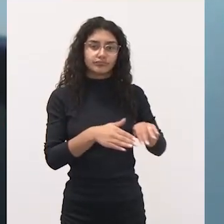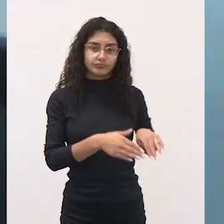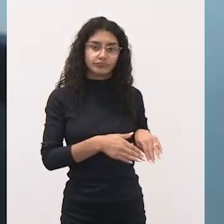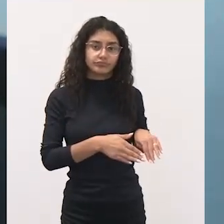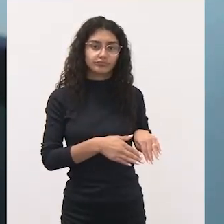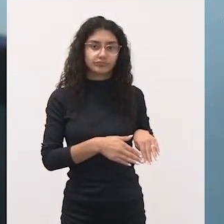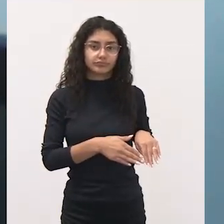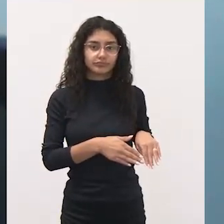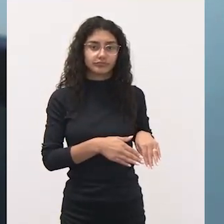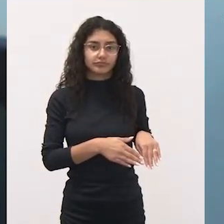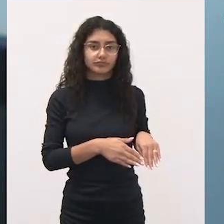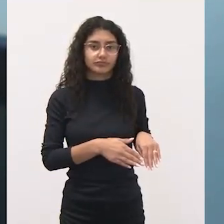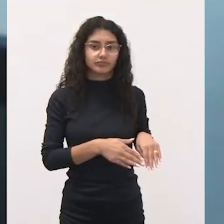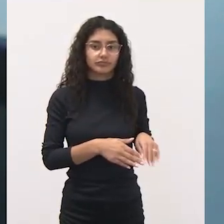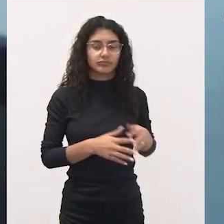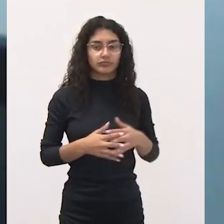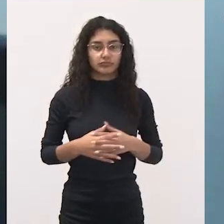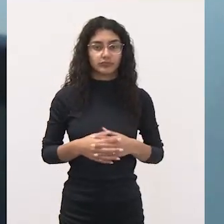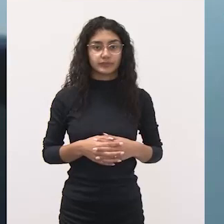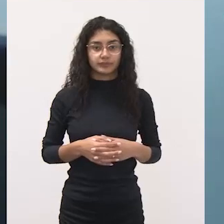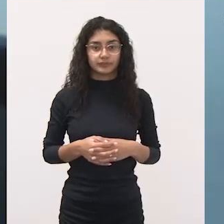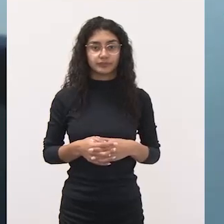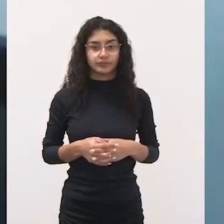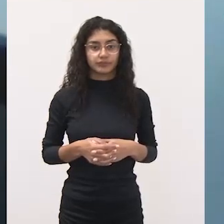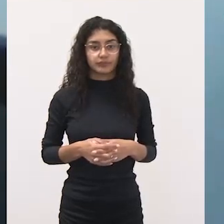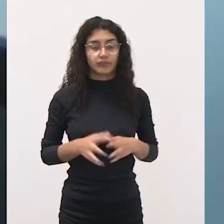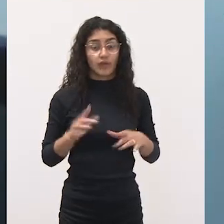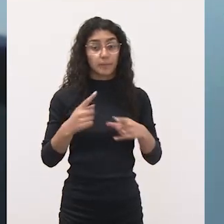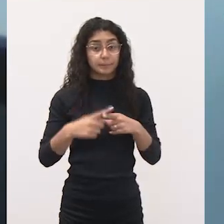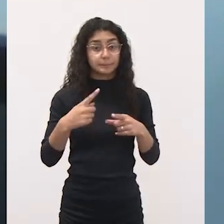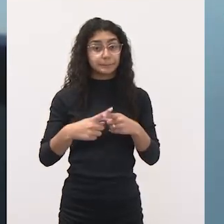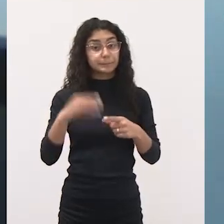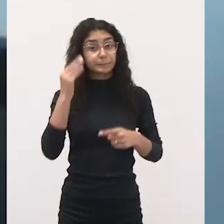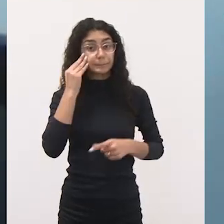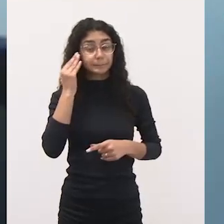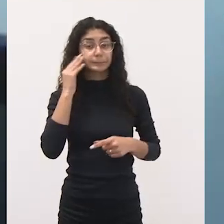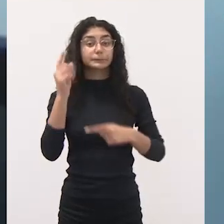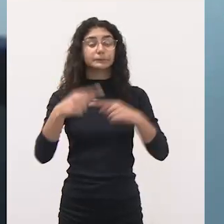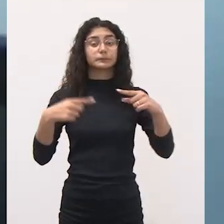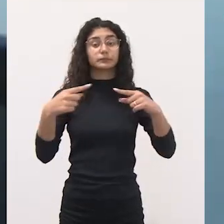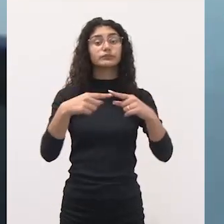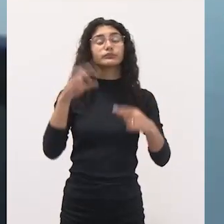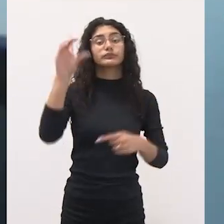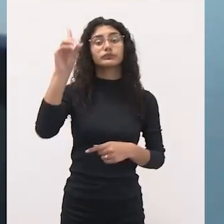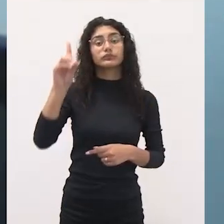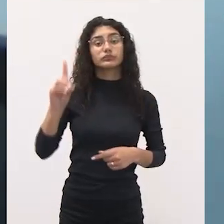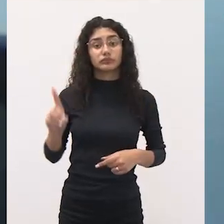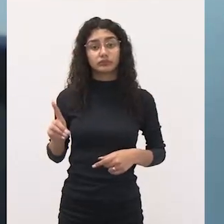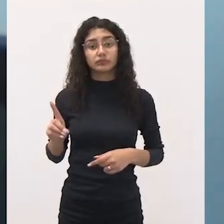medicalização excessiva, porque se você entende a deficiência, você está